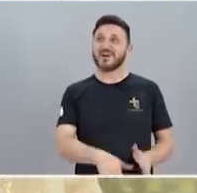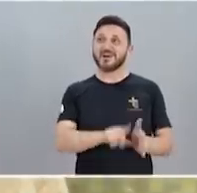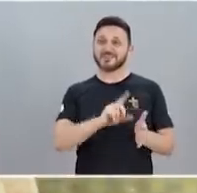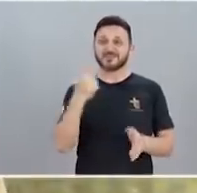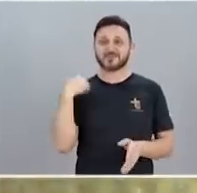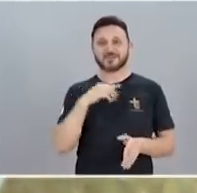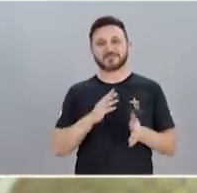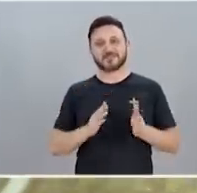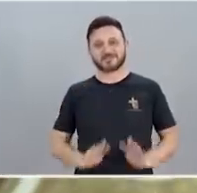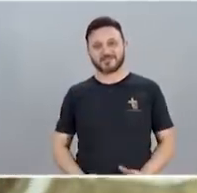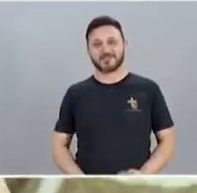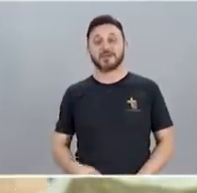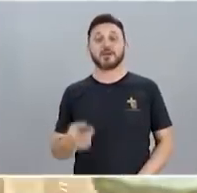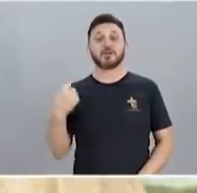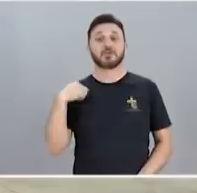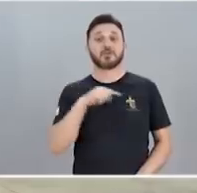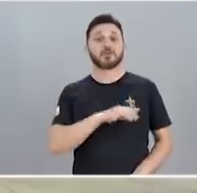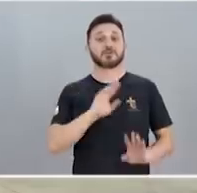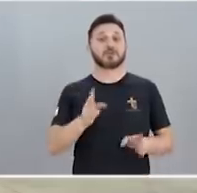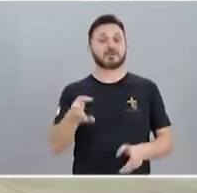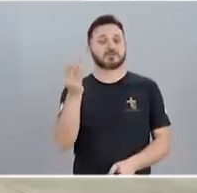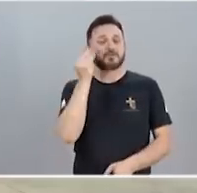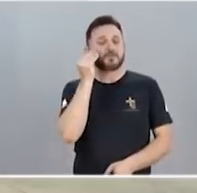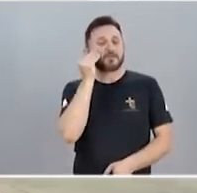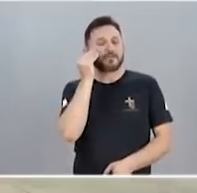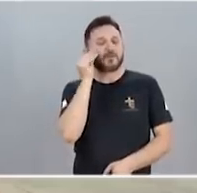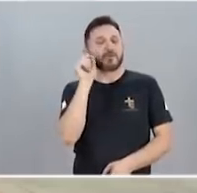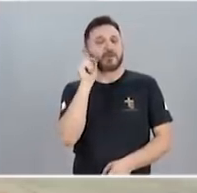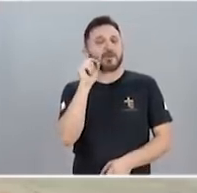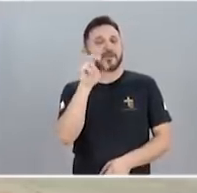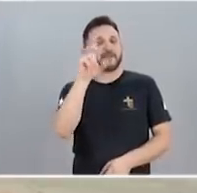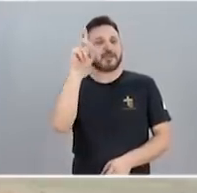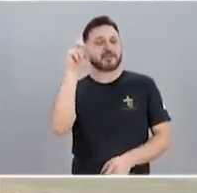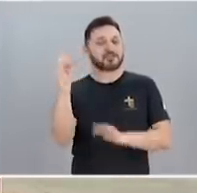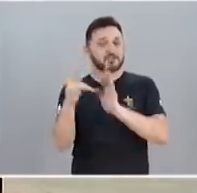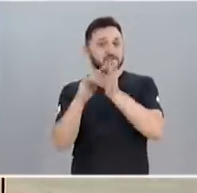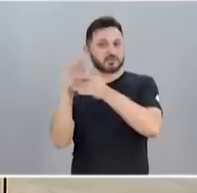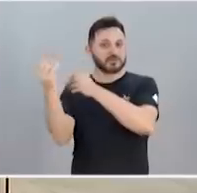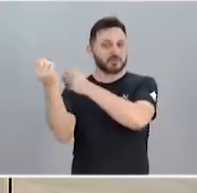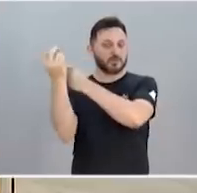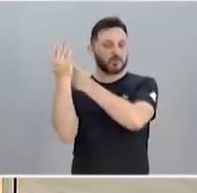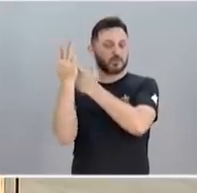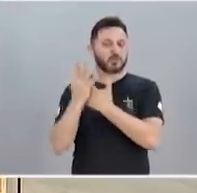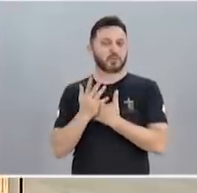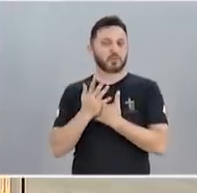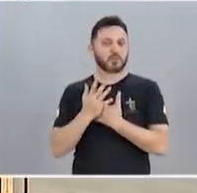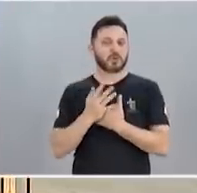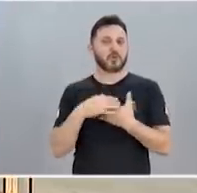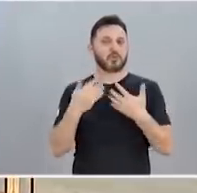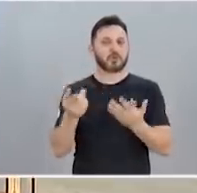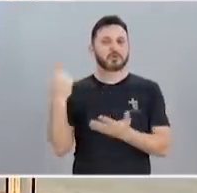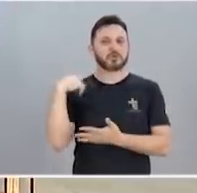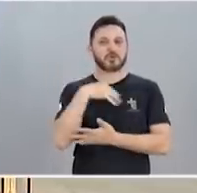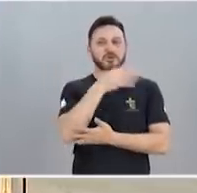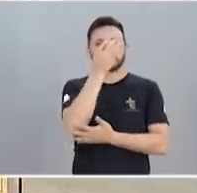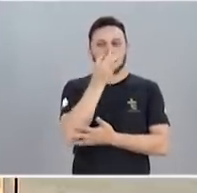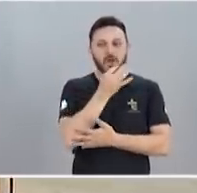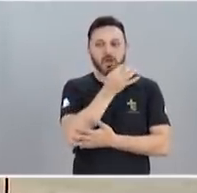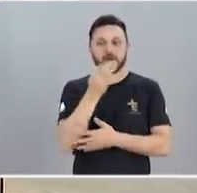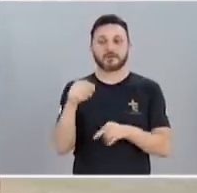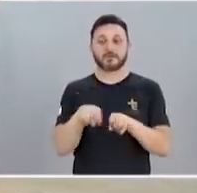você já experimentou a ação do Cristo, que se dá na Eucaristia, que